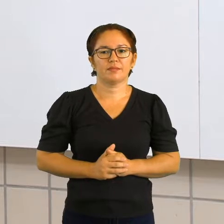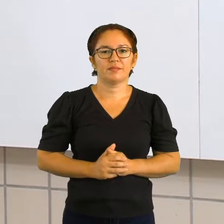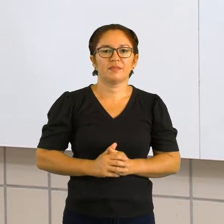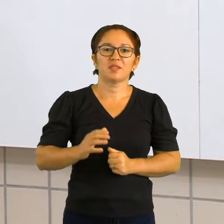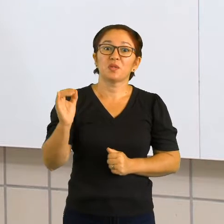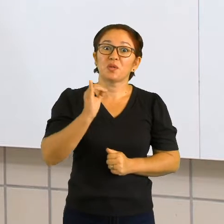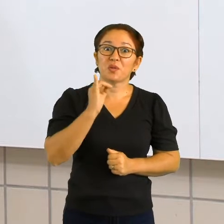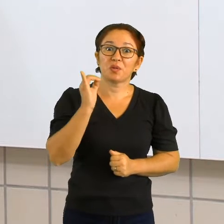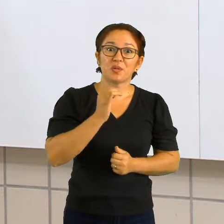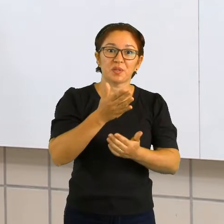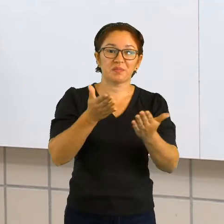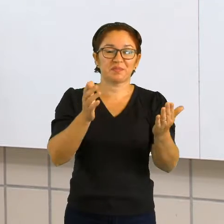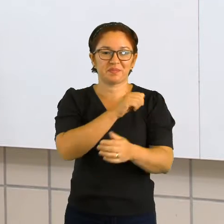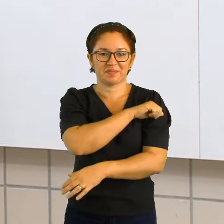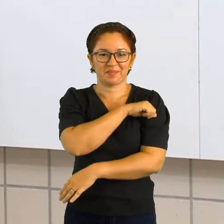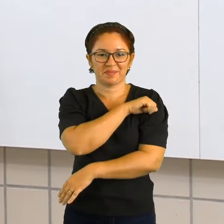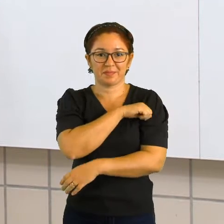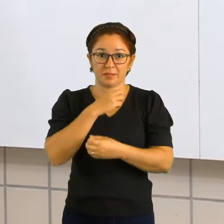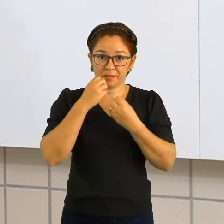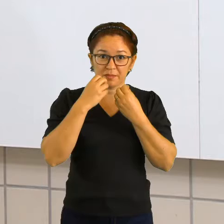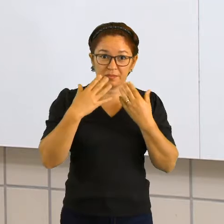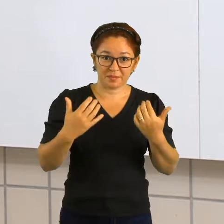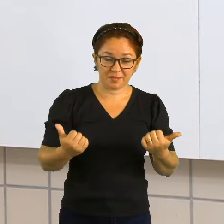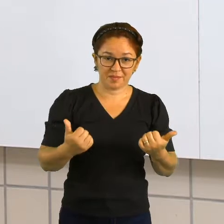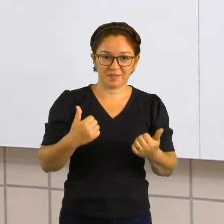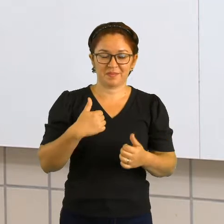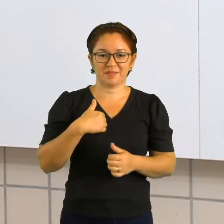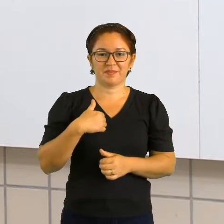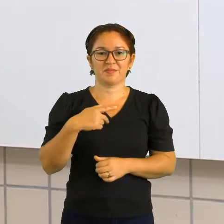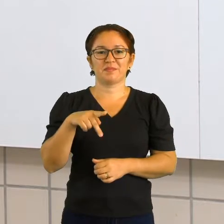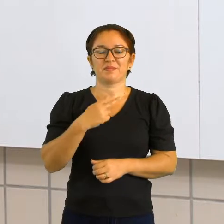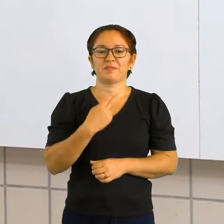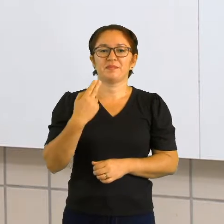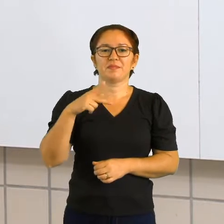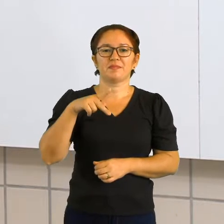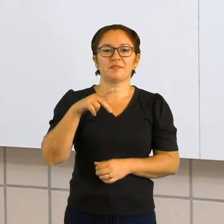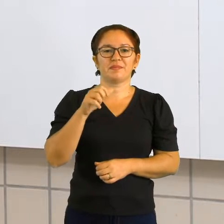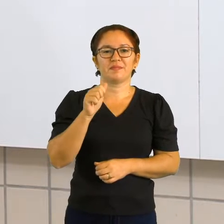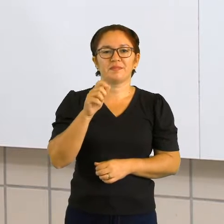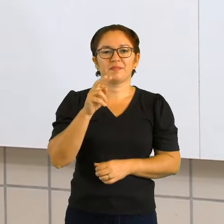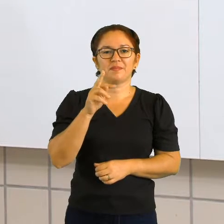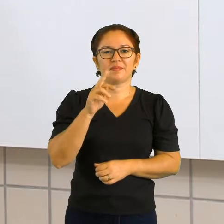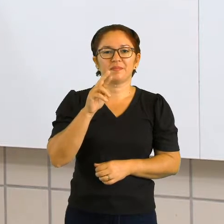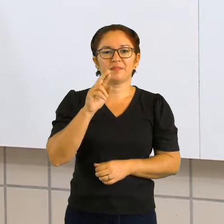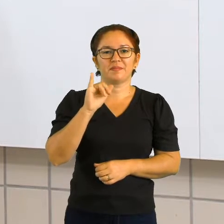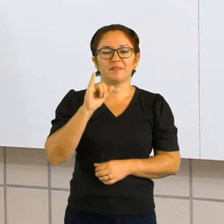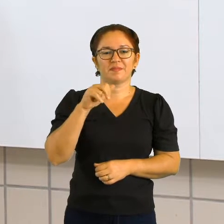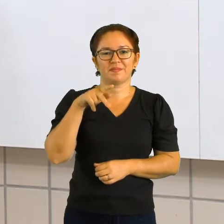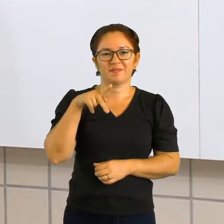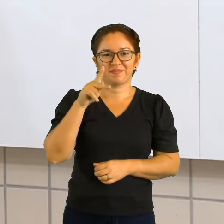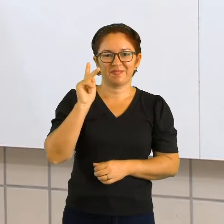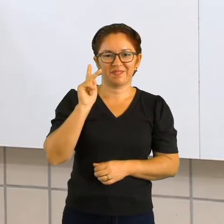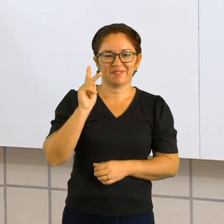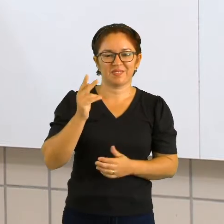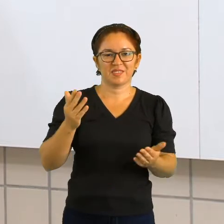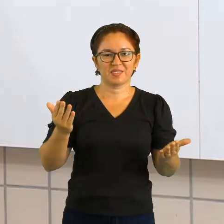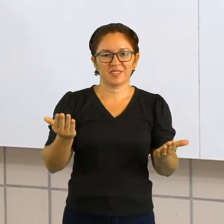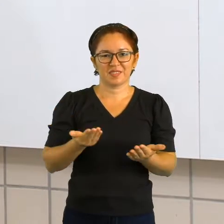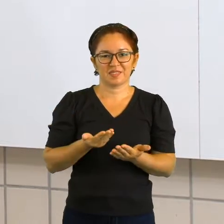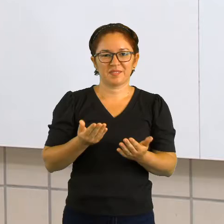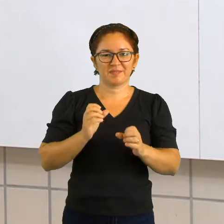Olá, alunos, tudo bem com vocês? Aqui é o professor Patrick e nós vamos começar a nossa